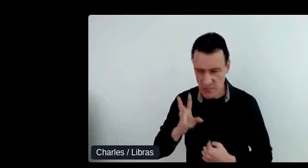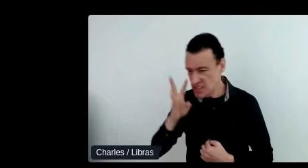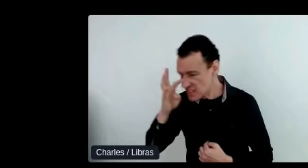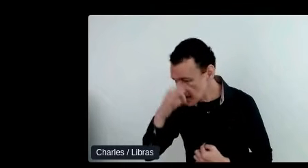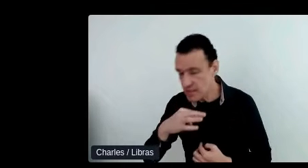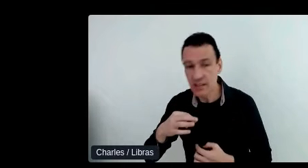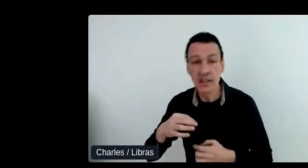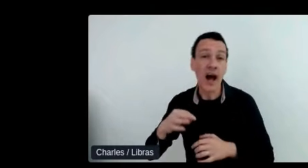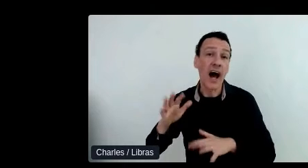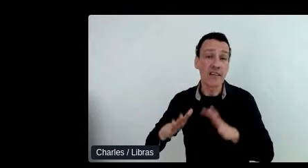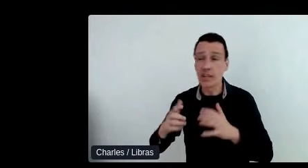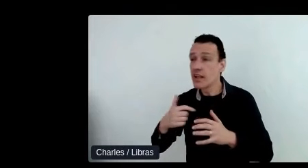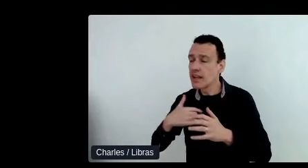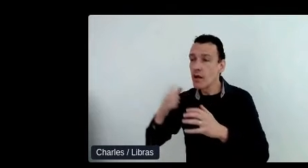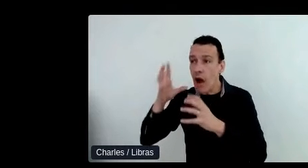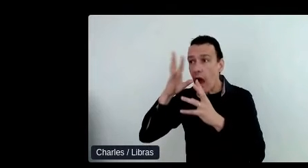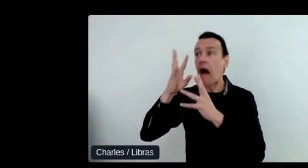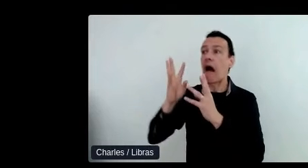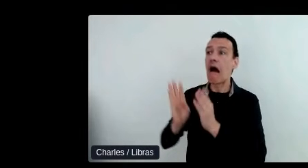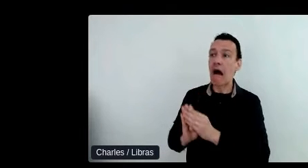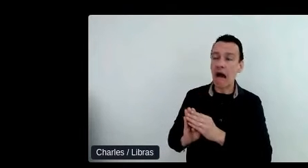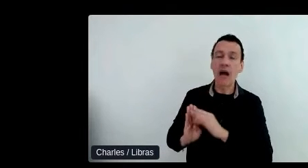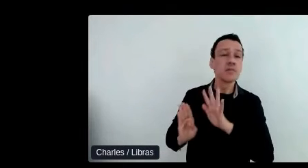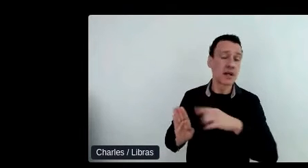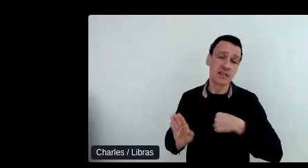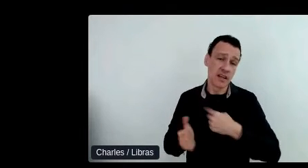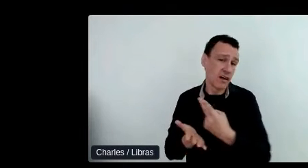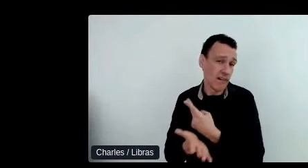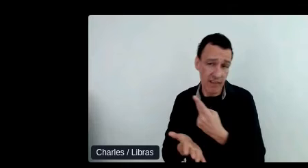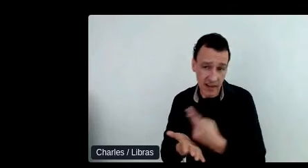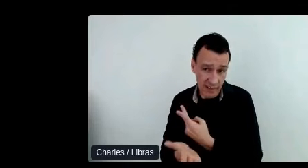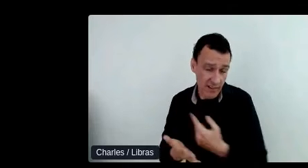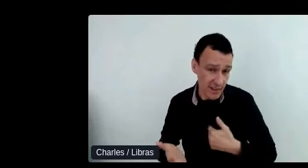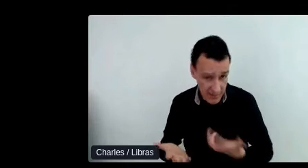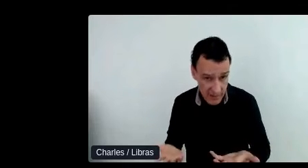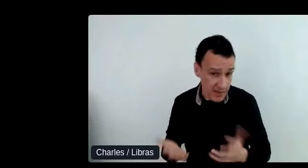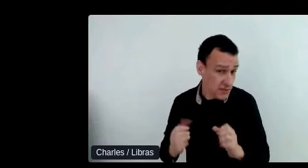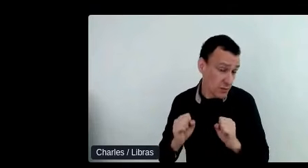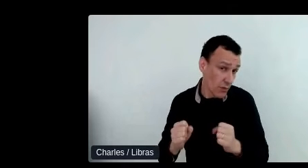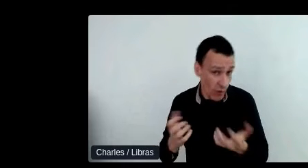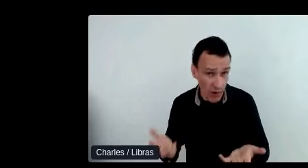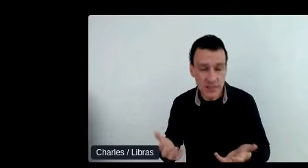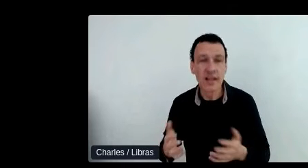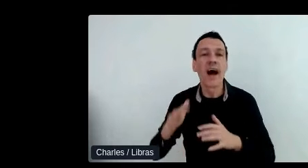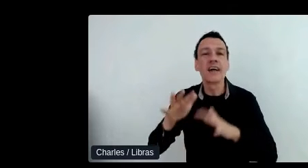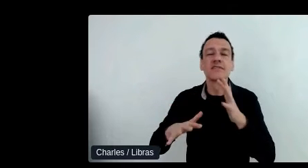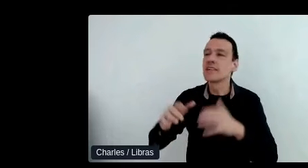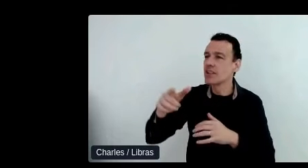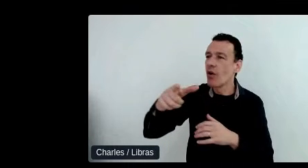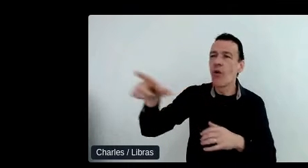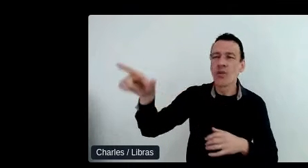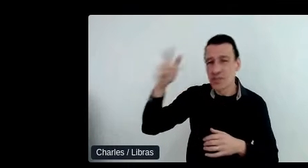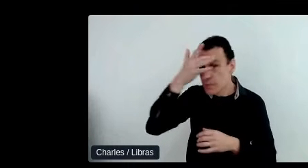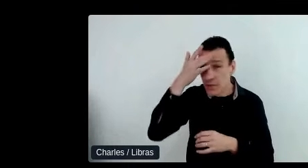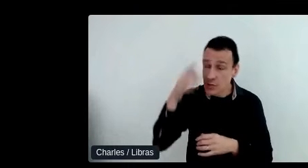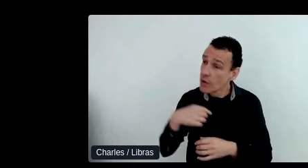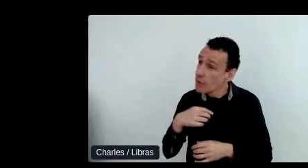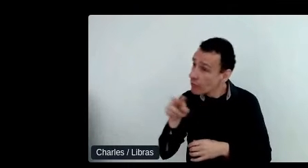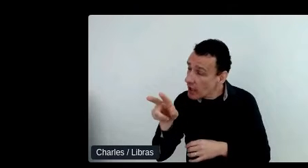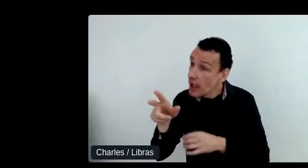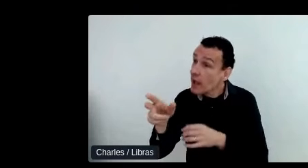Ela também ela vai naquele negócio de efeito manada, ela tem a percepção seletiva